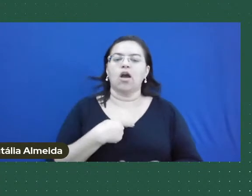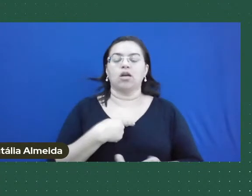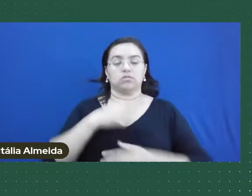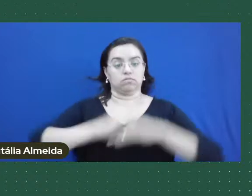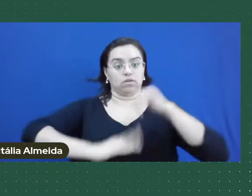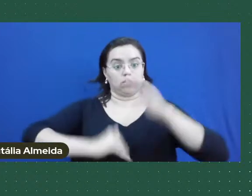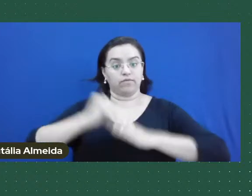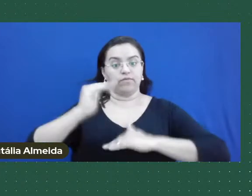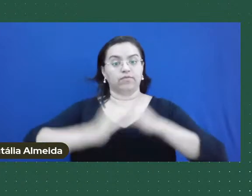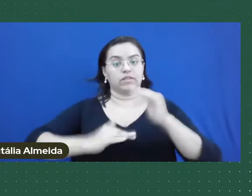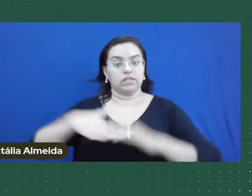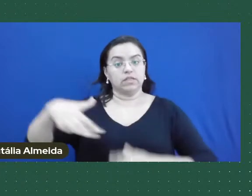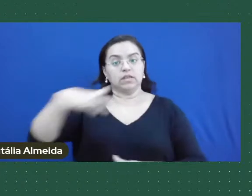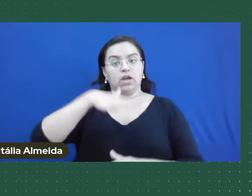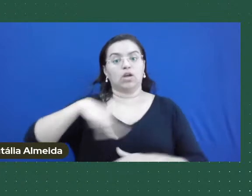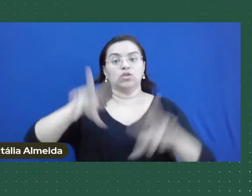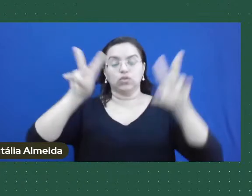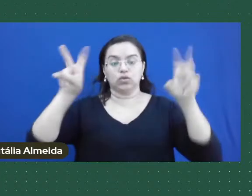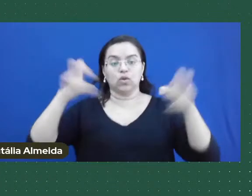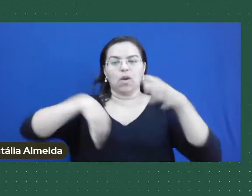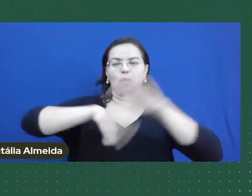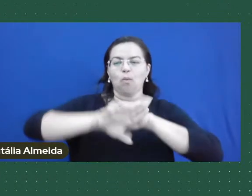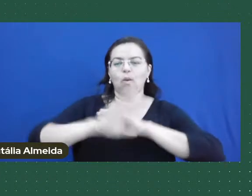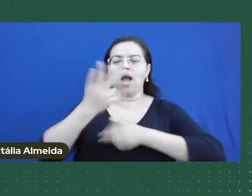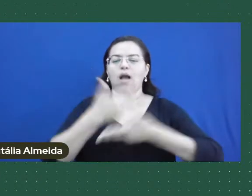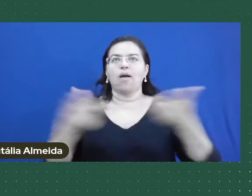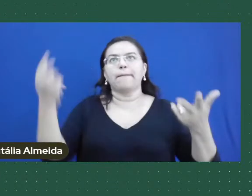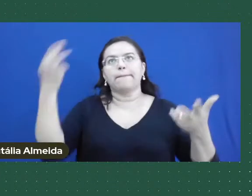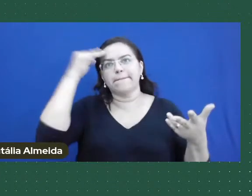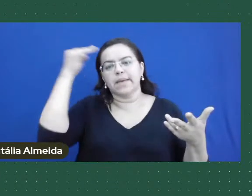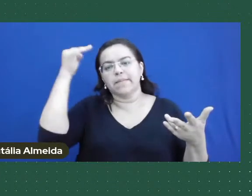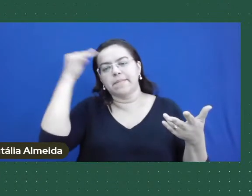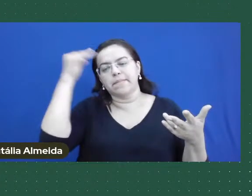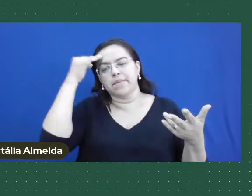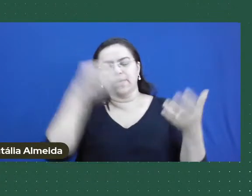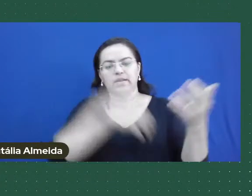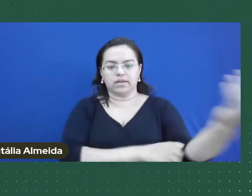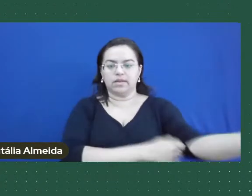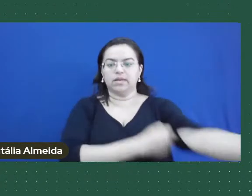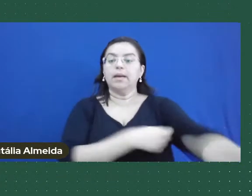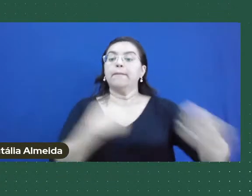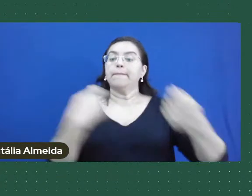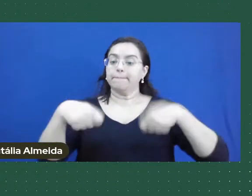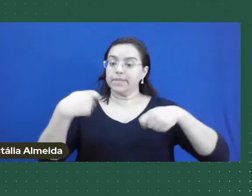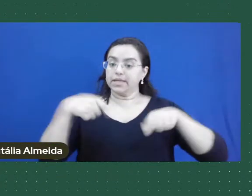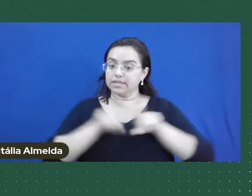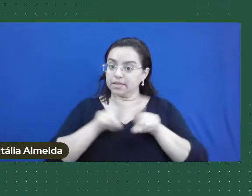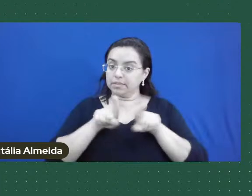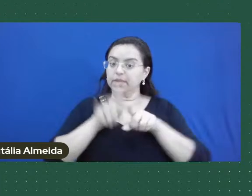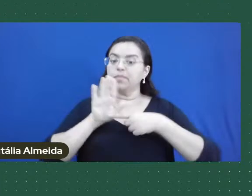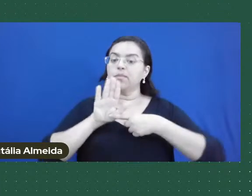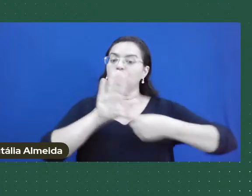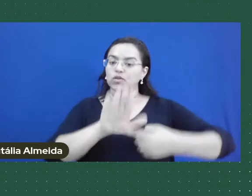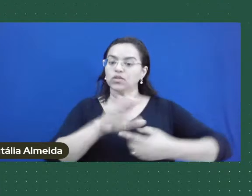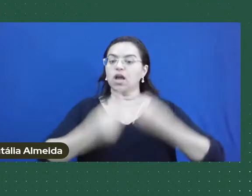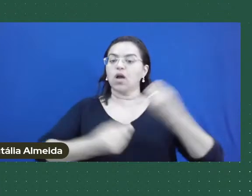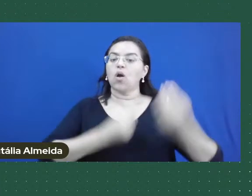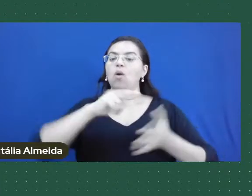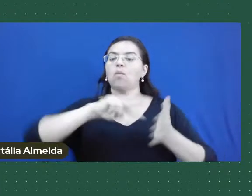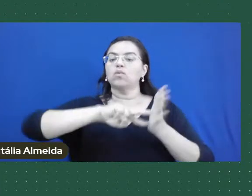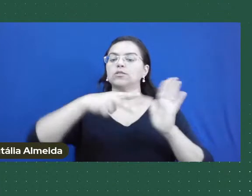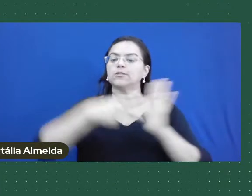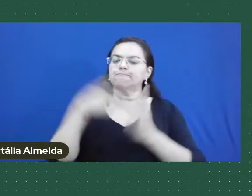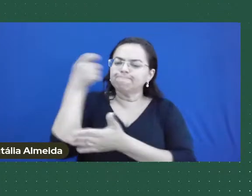de arquivo, também temos que mostrar, né, esse reflexo, mostrar essa intenção e mostrar essa